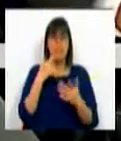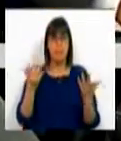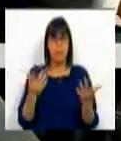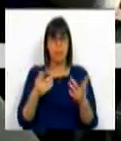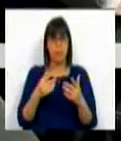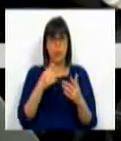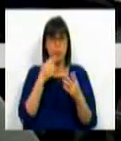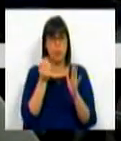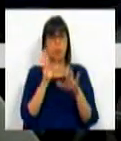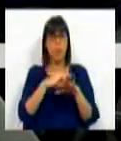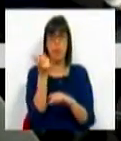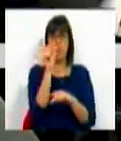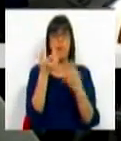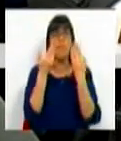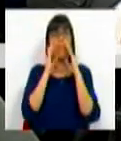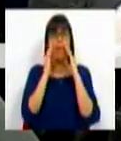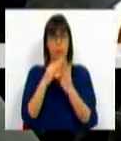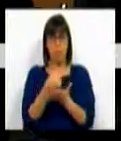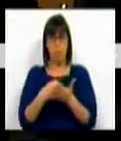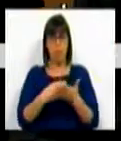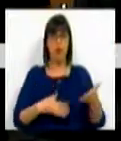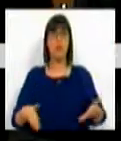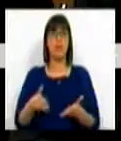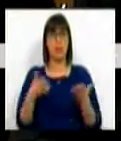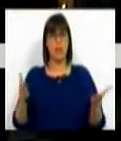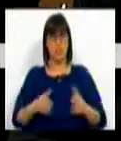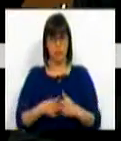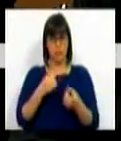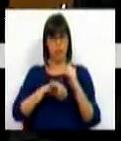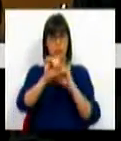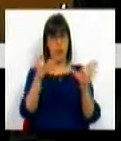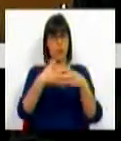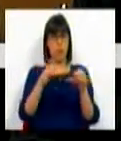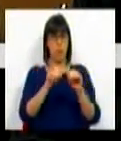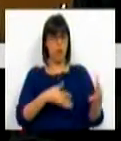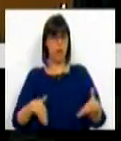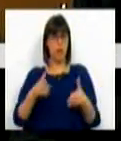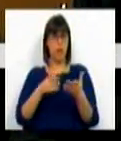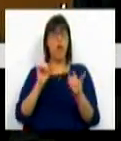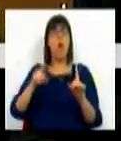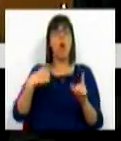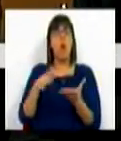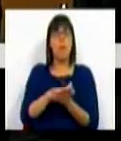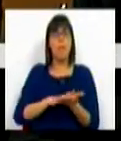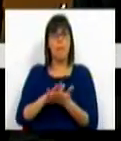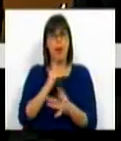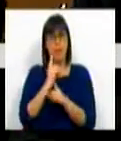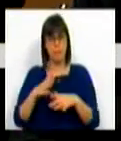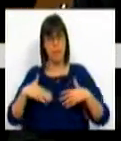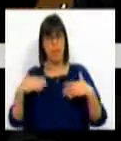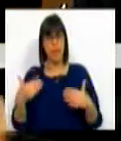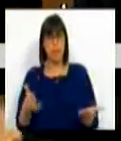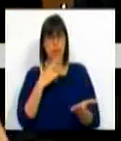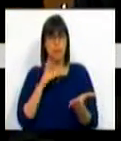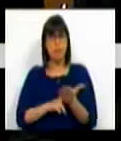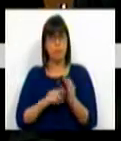de uns posts de Facebook, dada uma ausência de estratégia da parte da vossa bancada, aquilo que estaria na base dessa mesma demissão. E